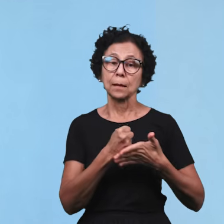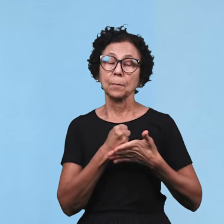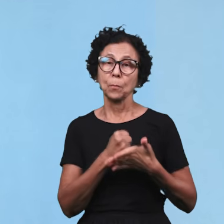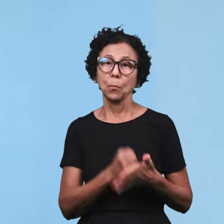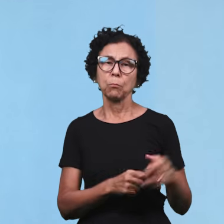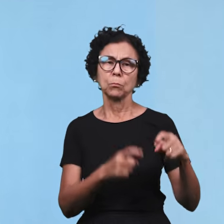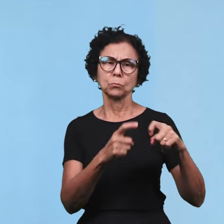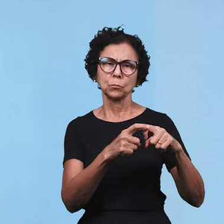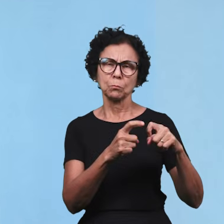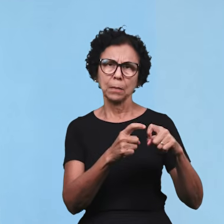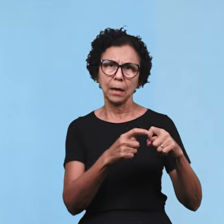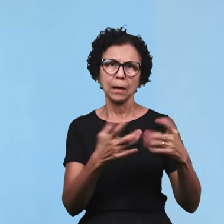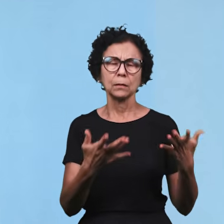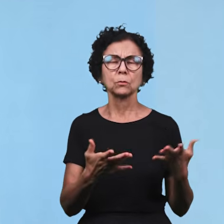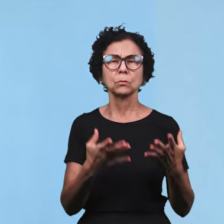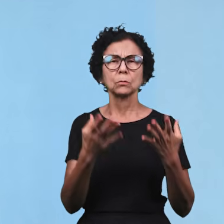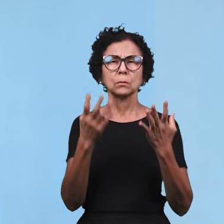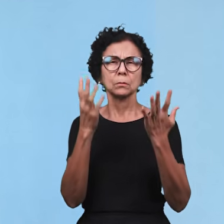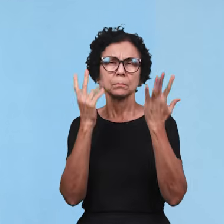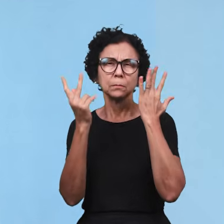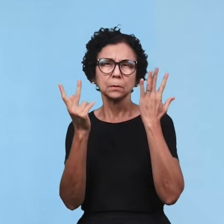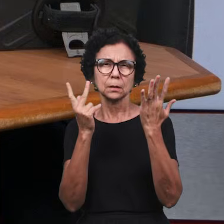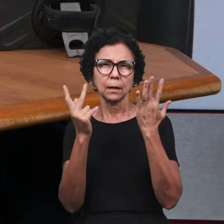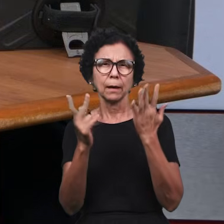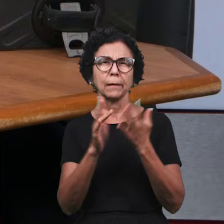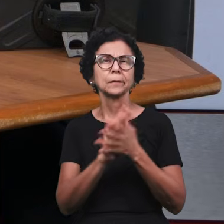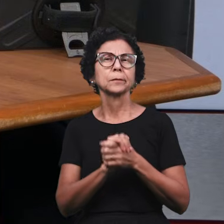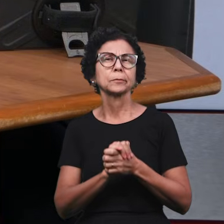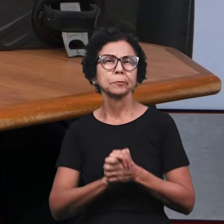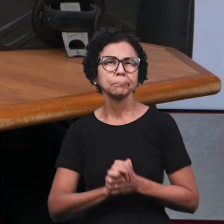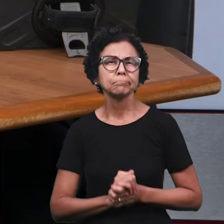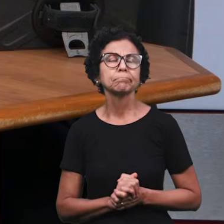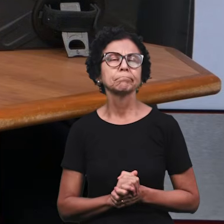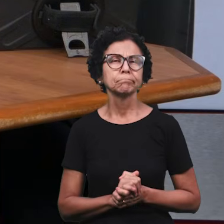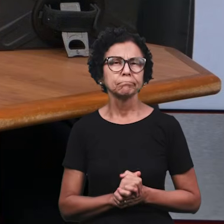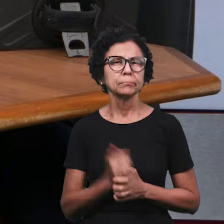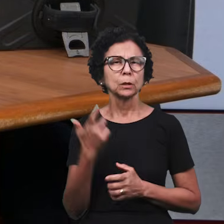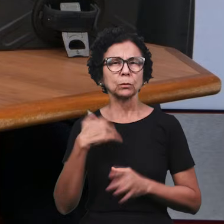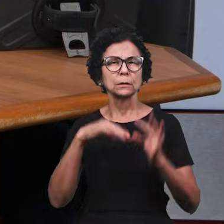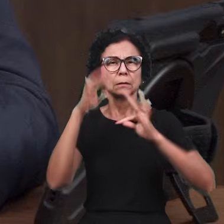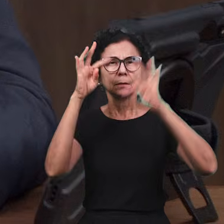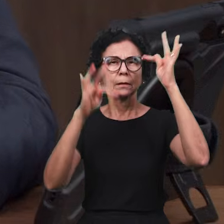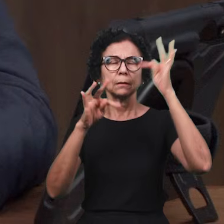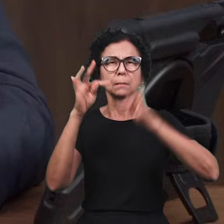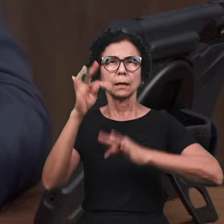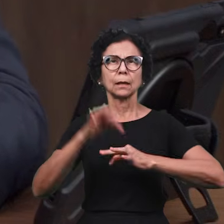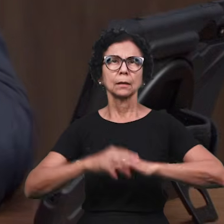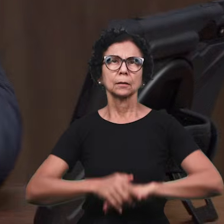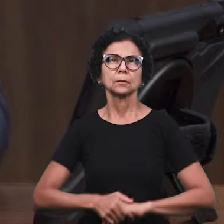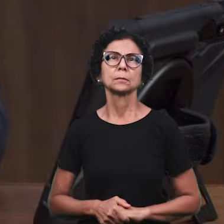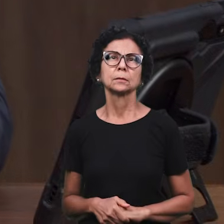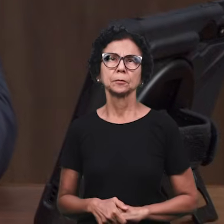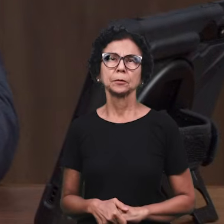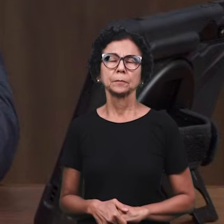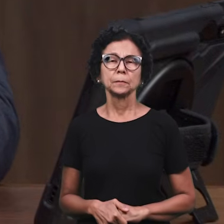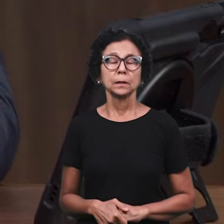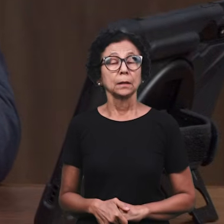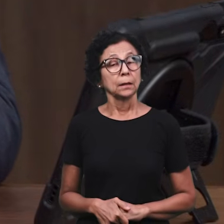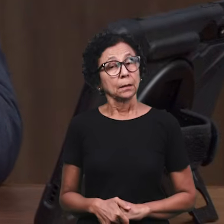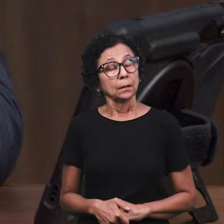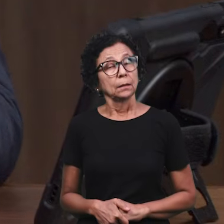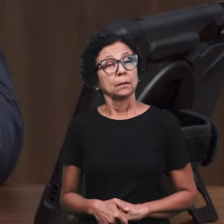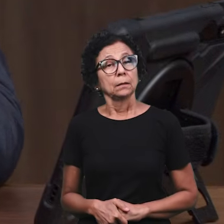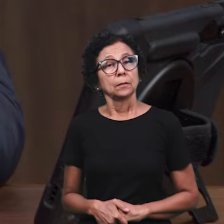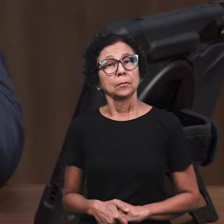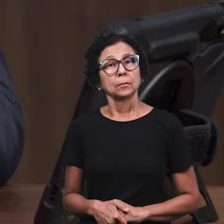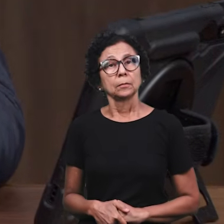médico psiquiatra também, para a Exato. gente conseguir tratar esses Isso é distúrbios. muito importante da gente envolver todas as especialidades em que